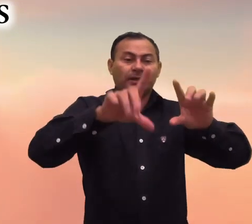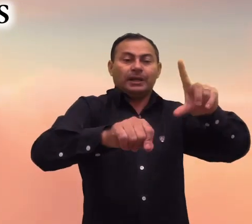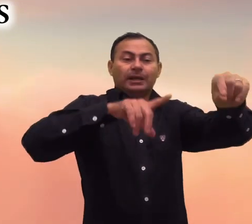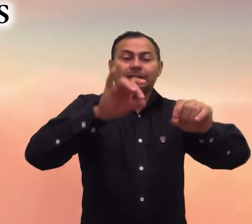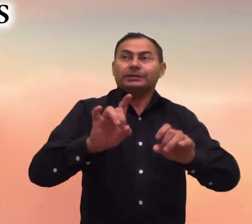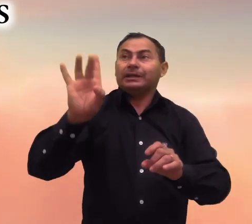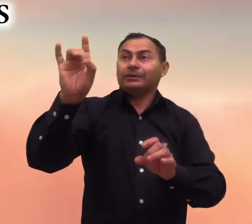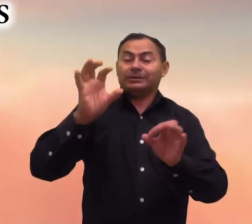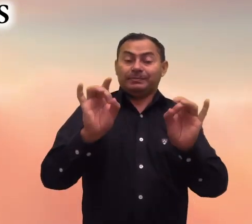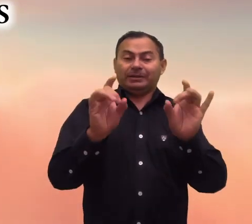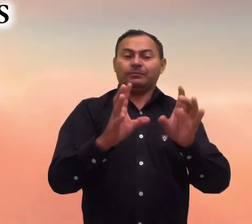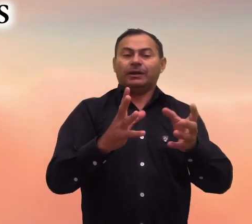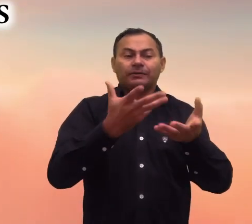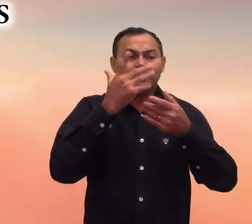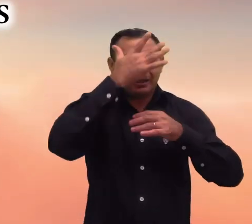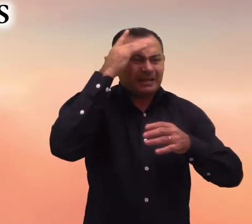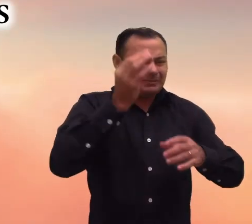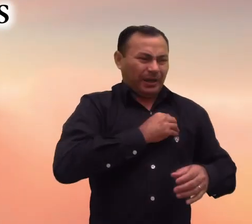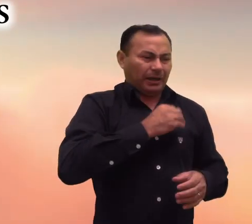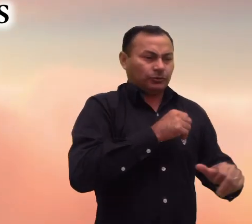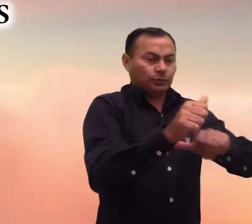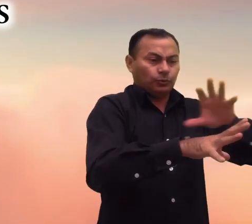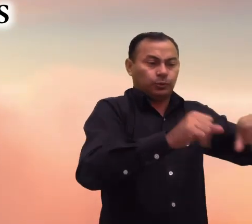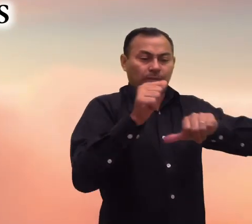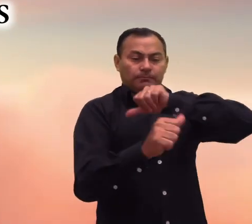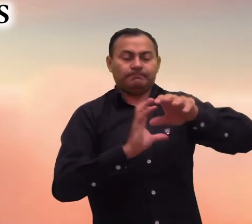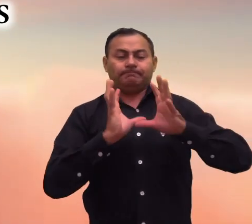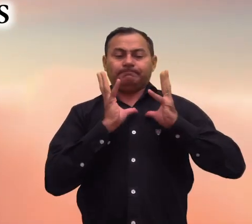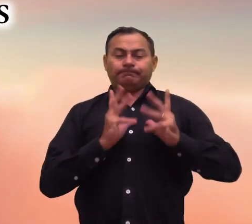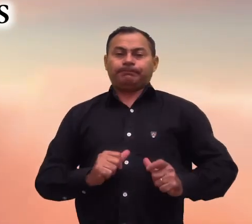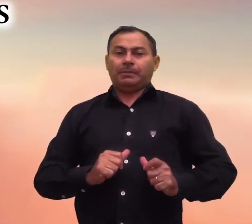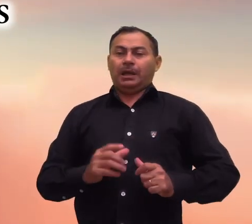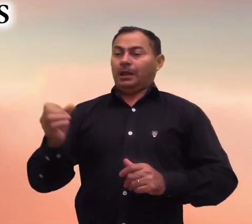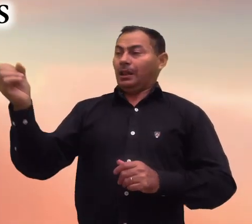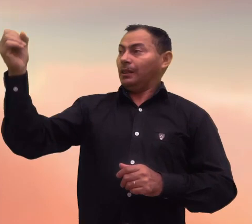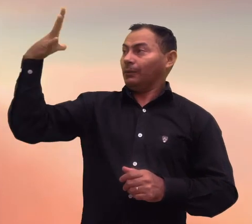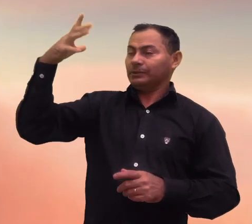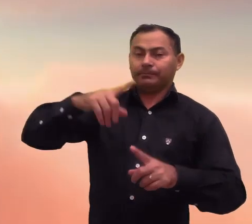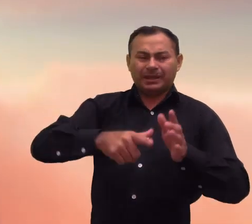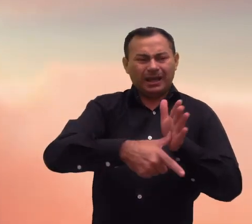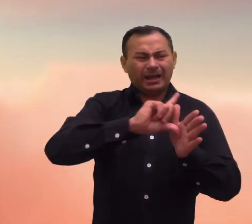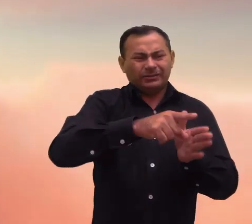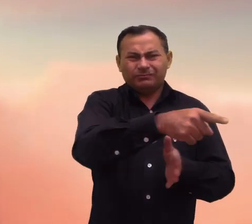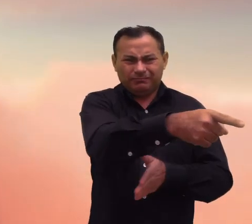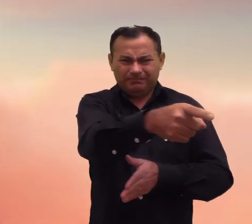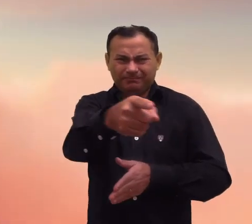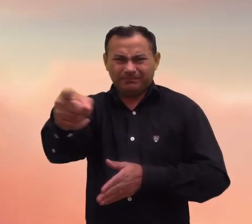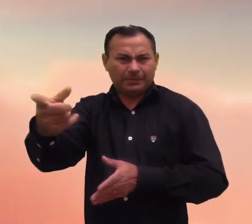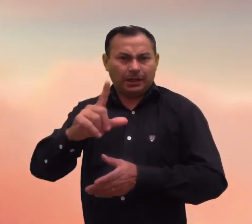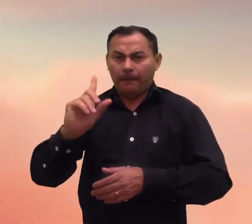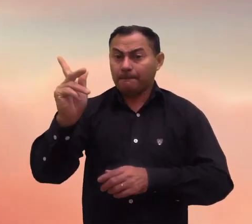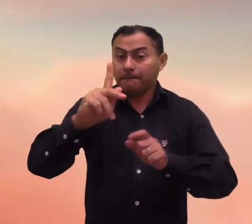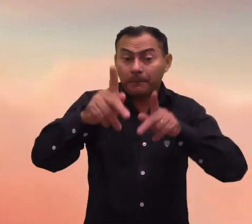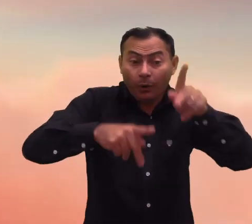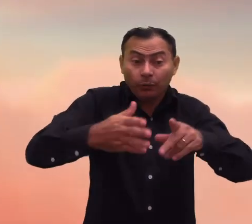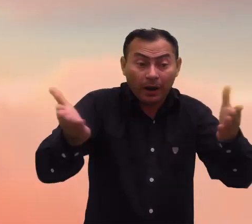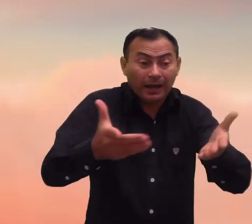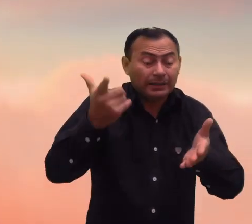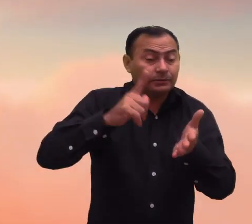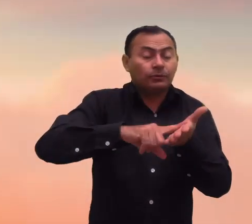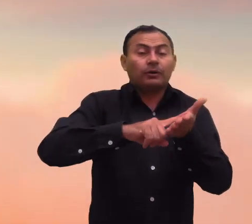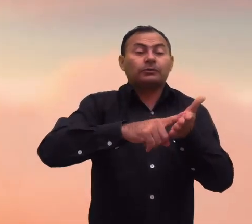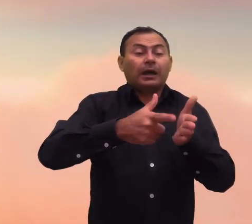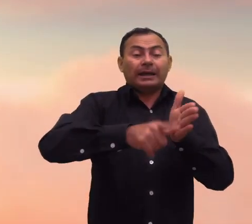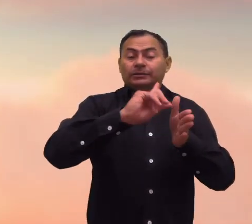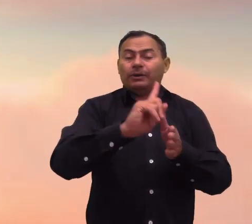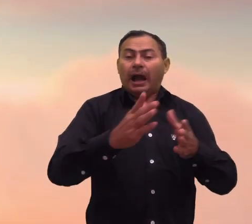Deus para anunciar as grandezas daquele que os chamou das trevas para a sua maravilhosa luz. Antes vocês nem sequer eram povo,